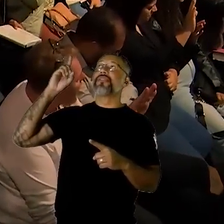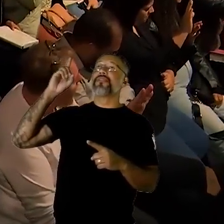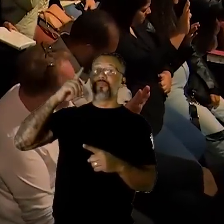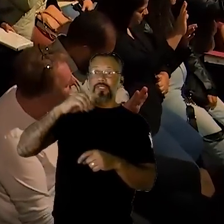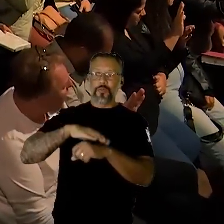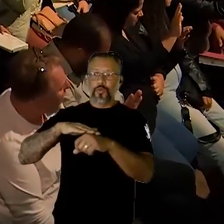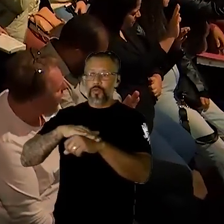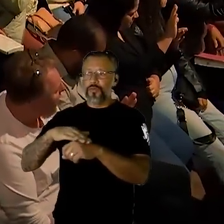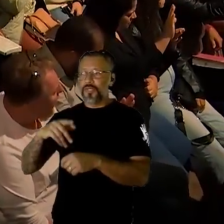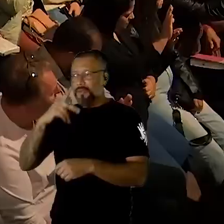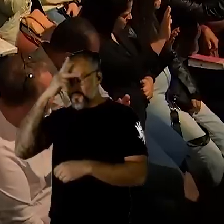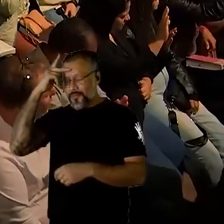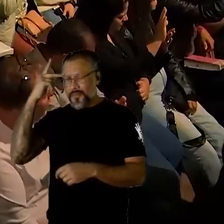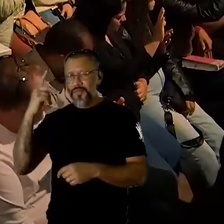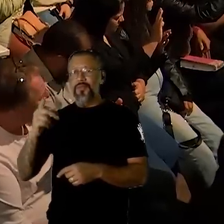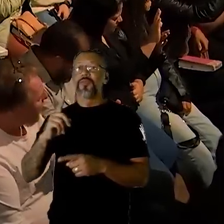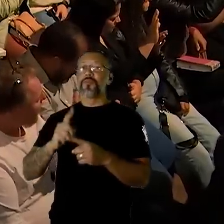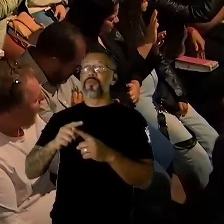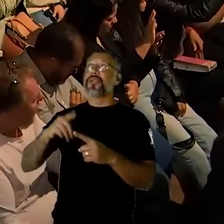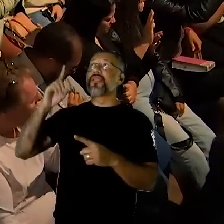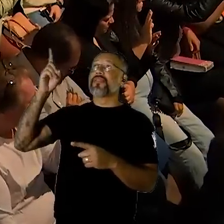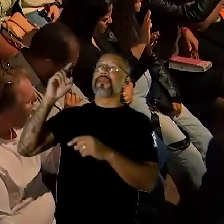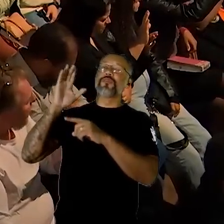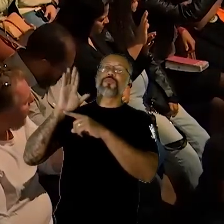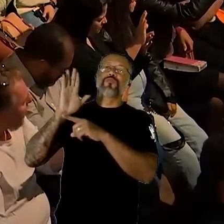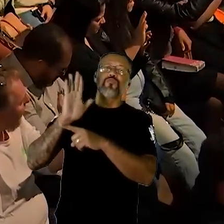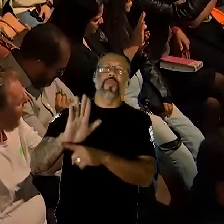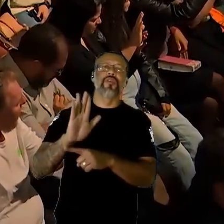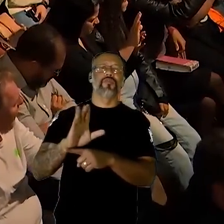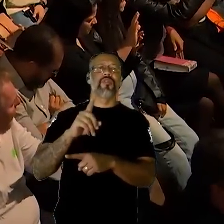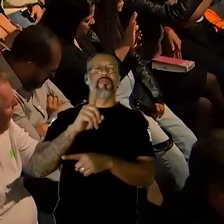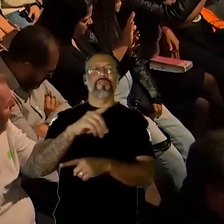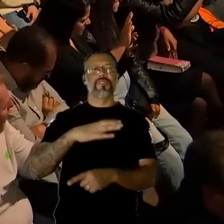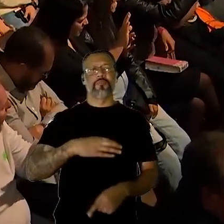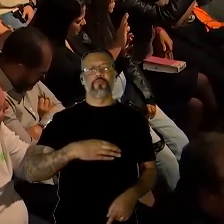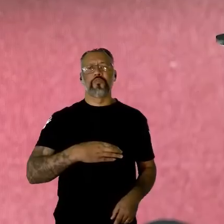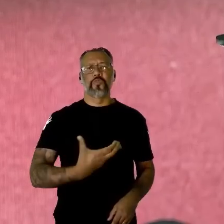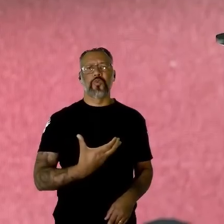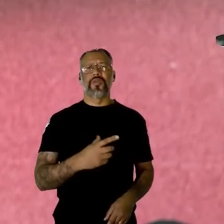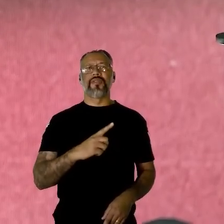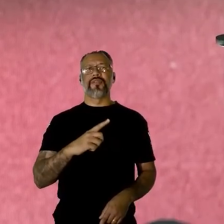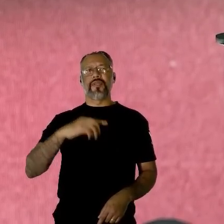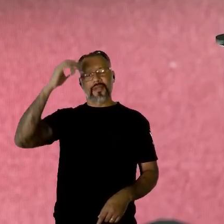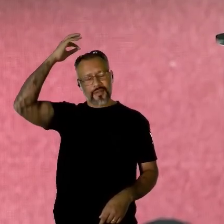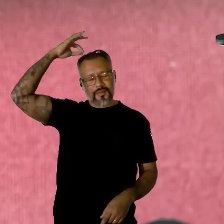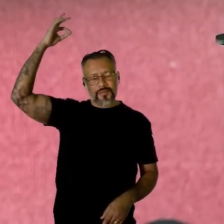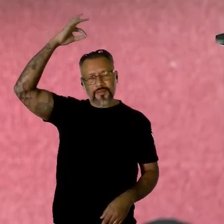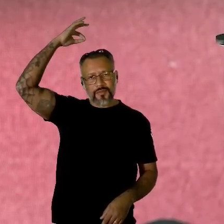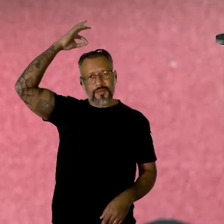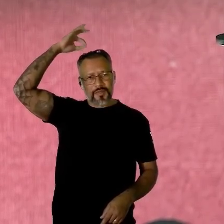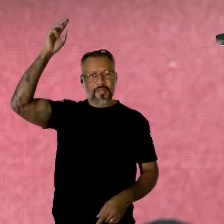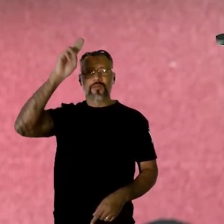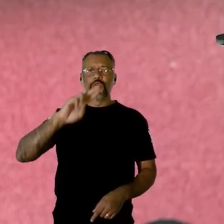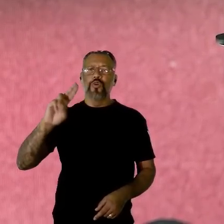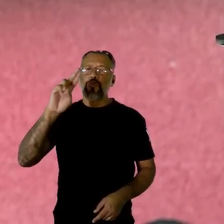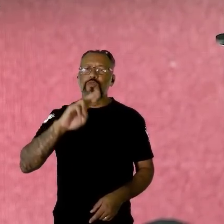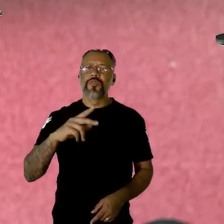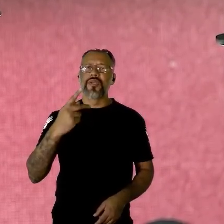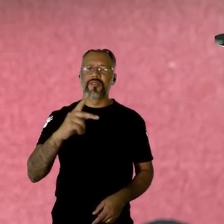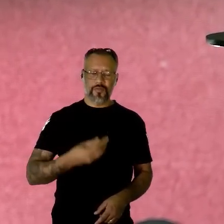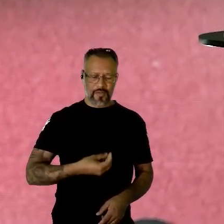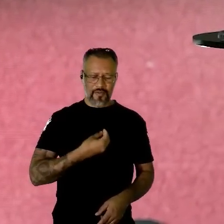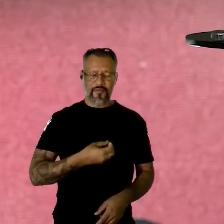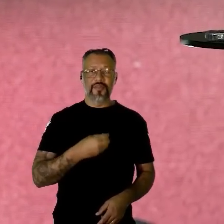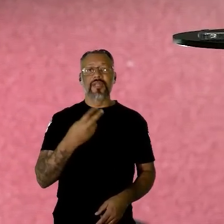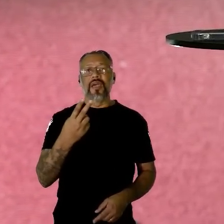corações de pessoas que falaram eu nunca vou ouvir sobre Jesus Deus vai te dar coragem o espírito santo vai falar sobre você você é como Moisés eu não sei falar